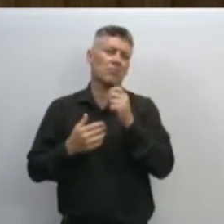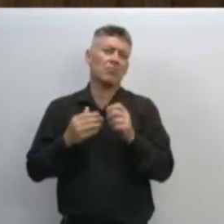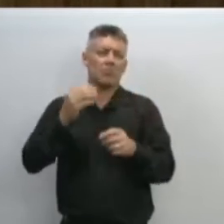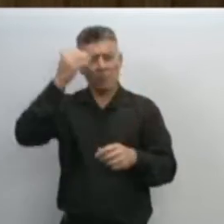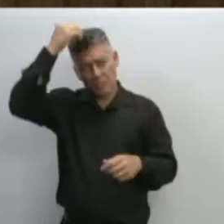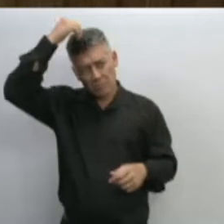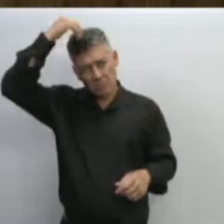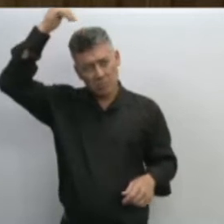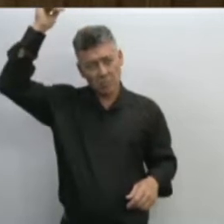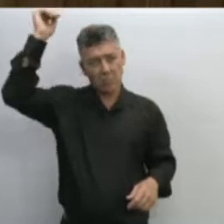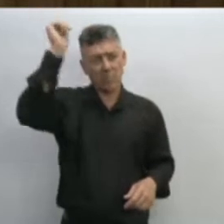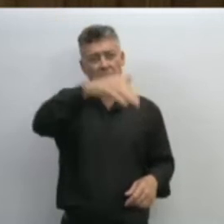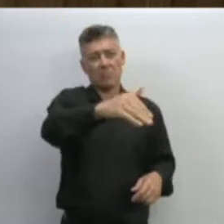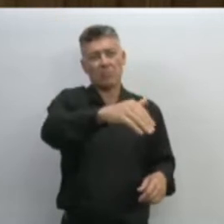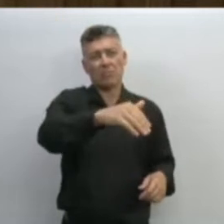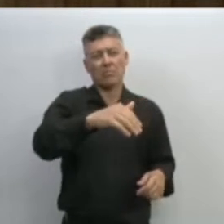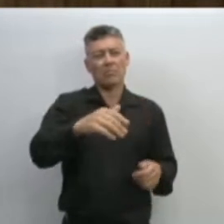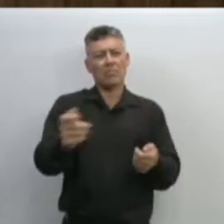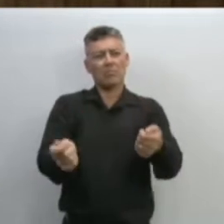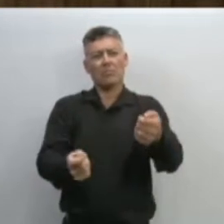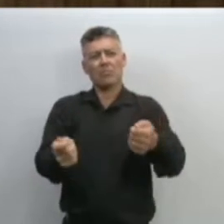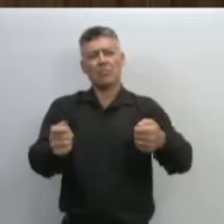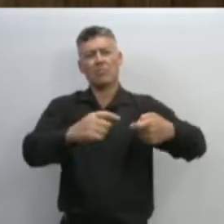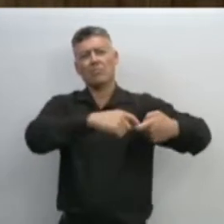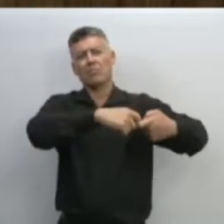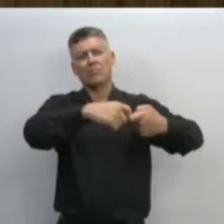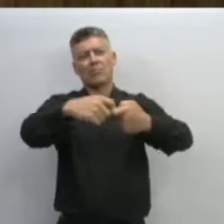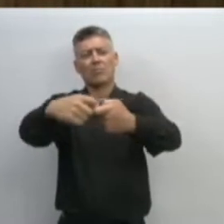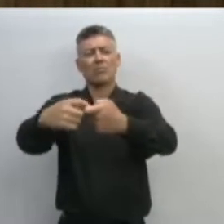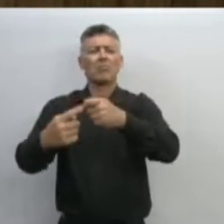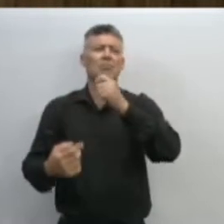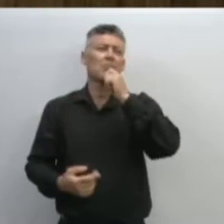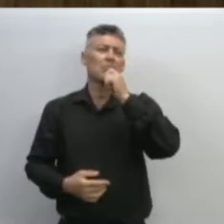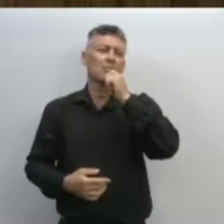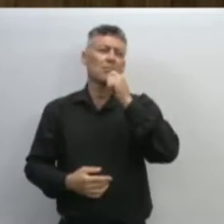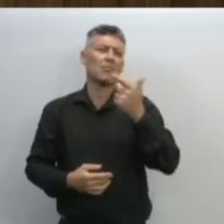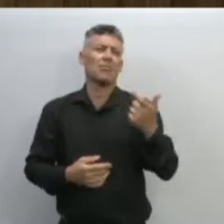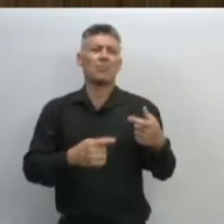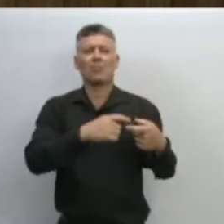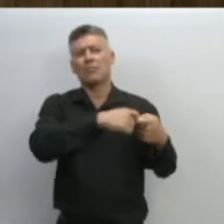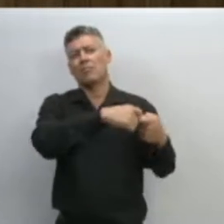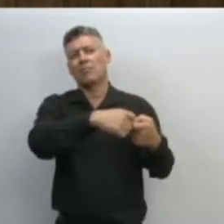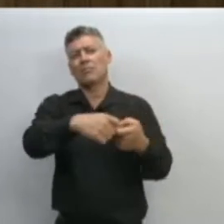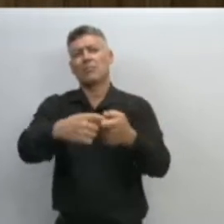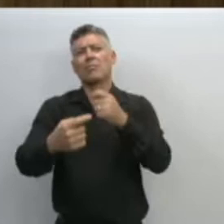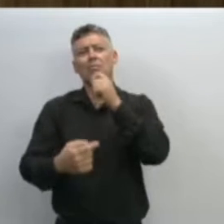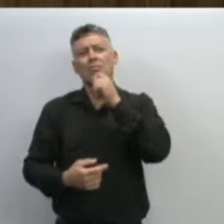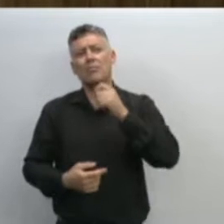culpa toda no motorista que fez esse ato de transportar o animal.